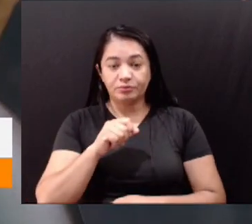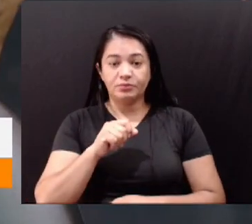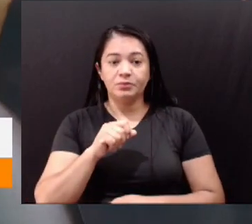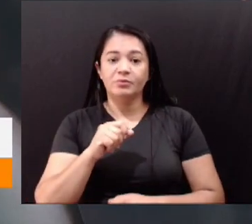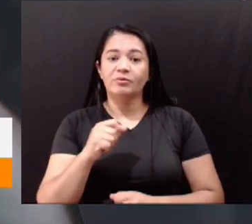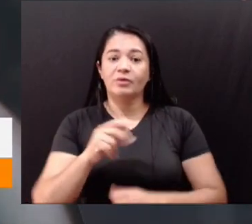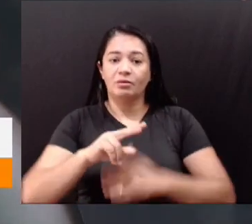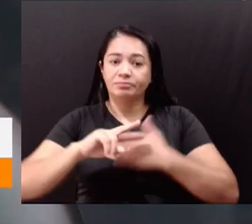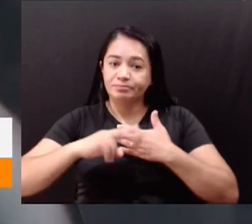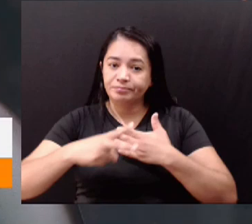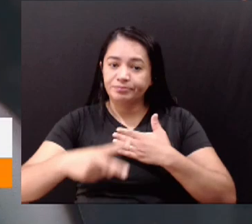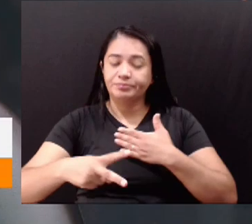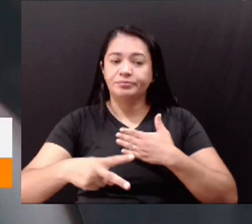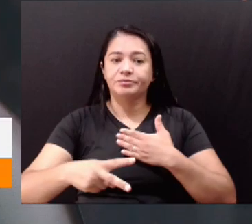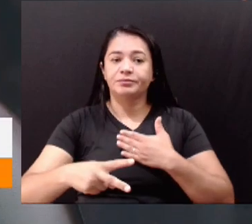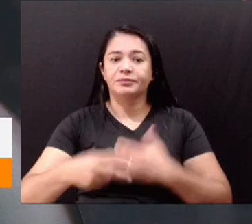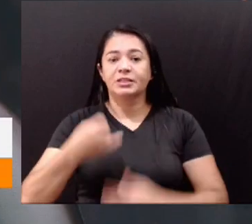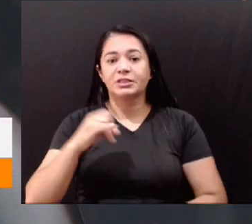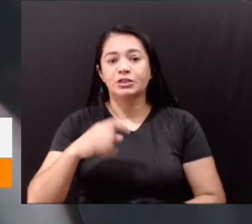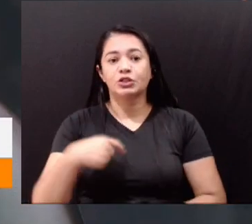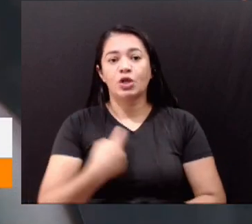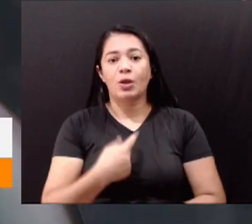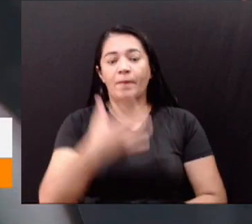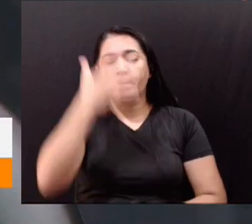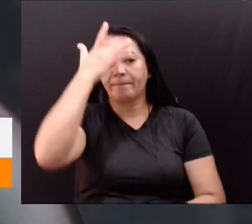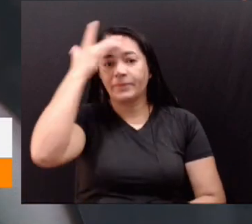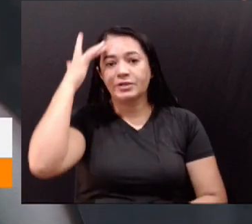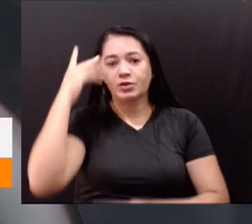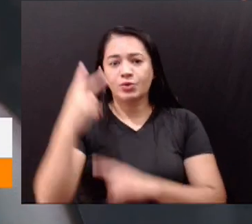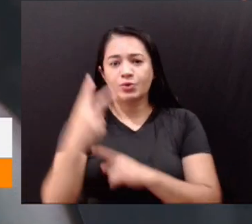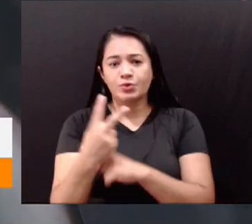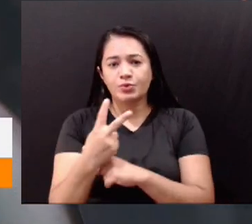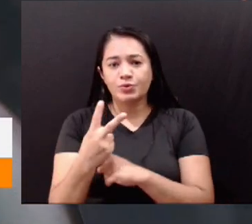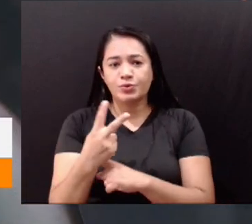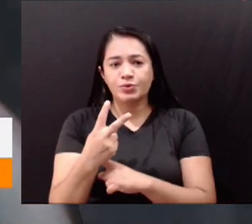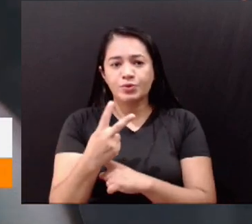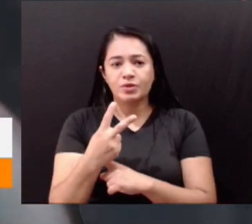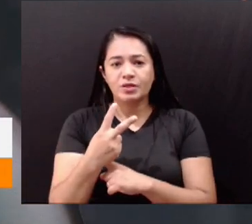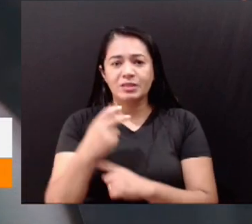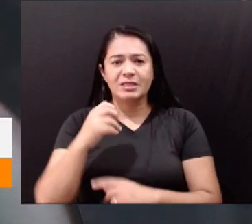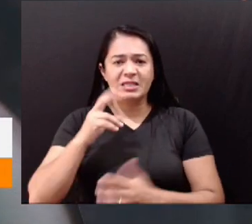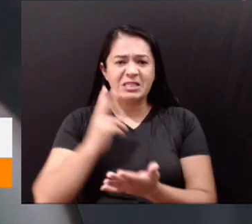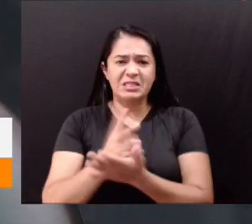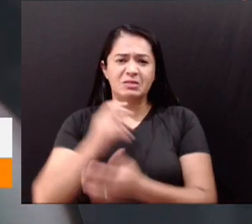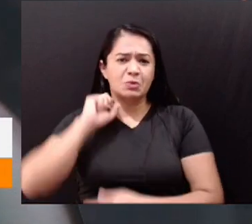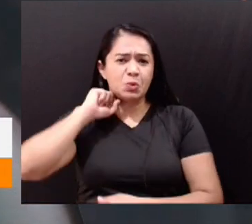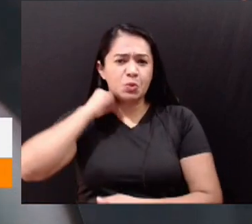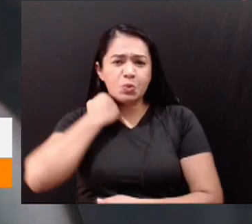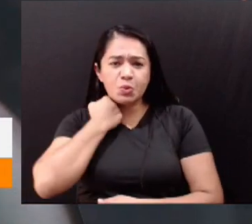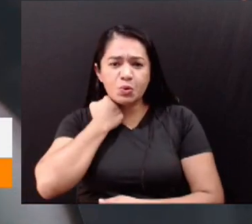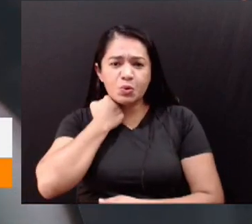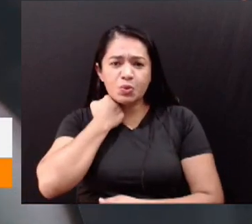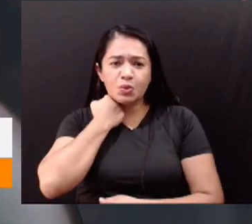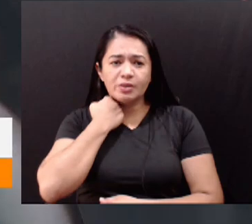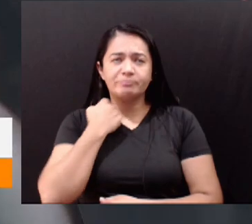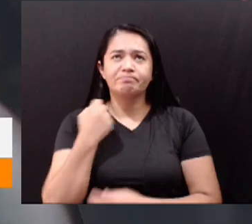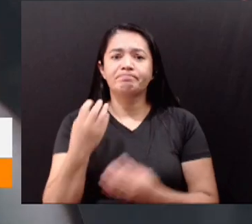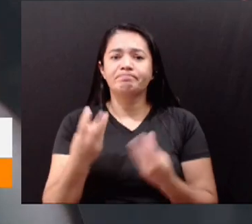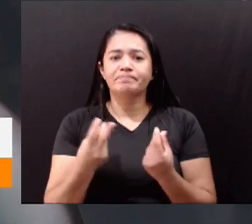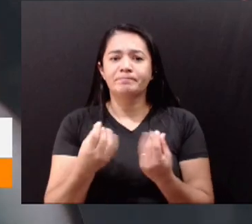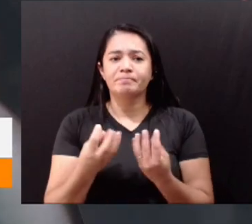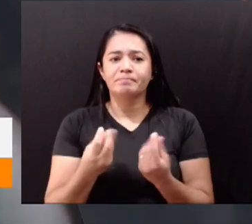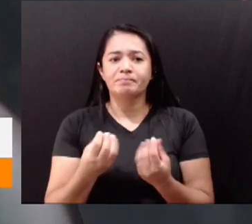Se somos pessoas que estamos, sempre muito estressadas, muito, eh voltadas